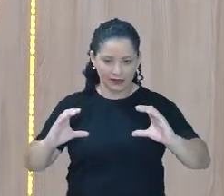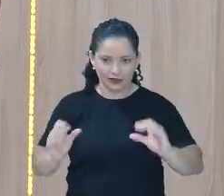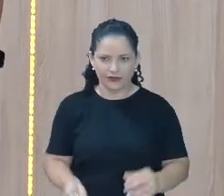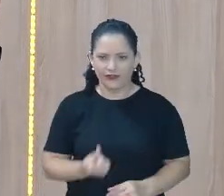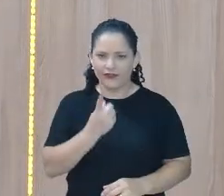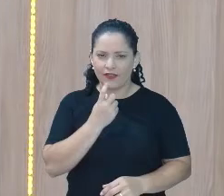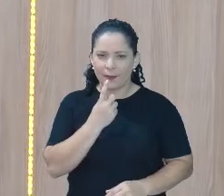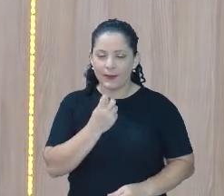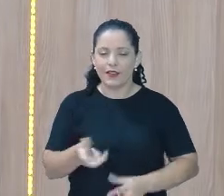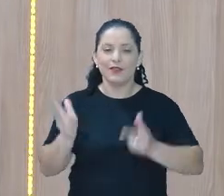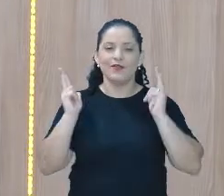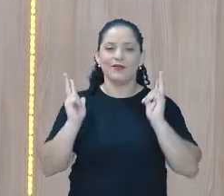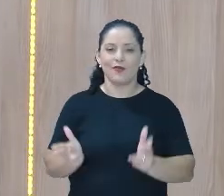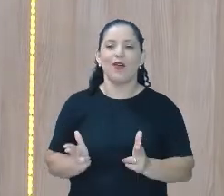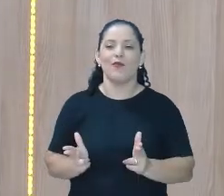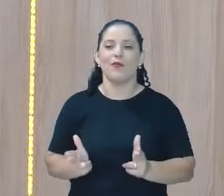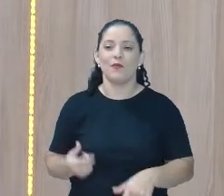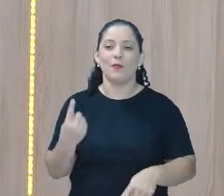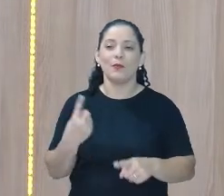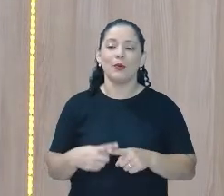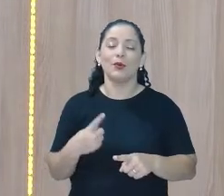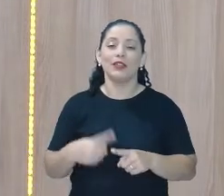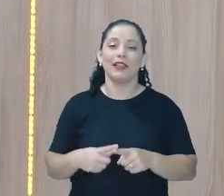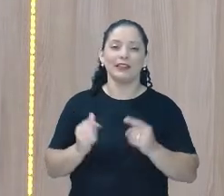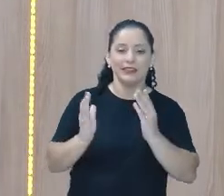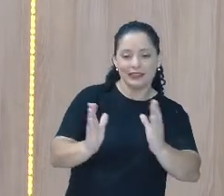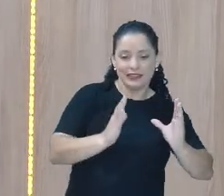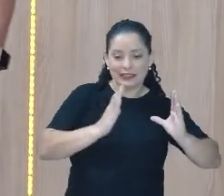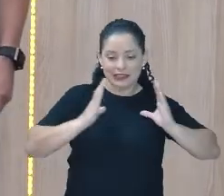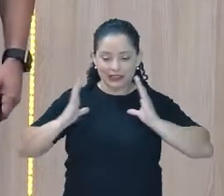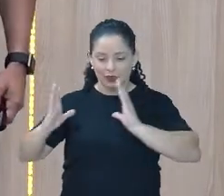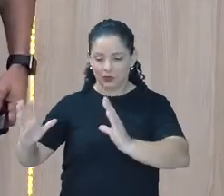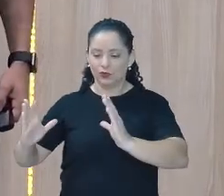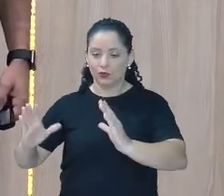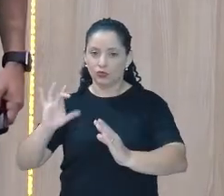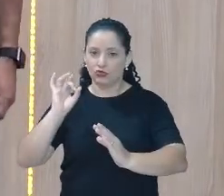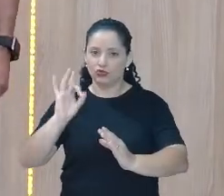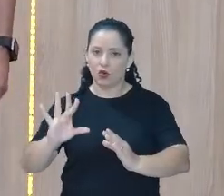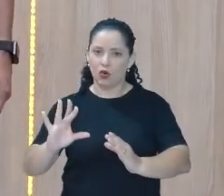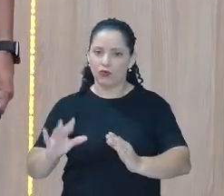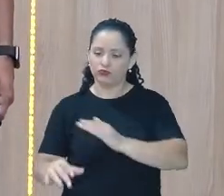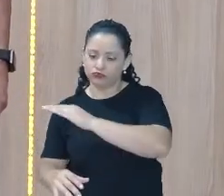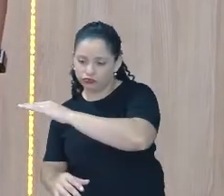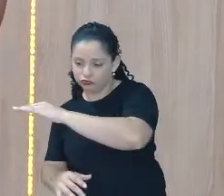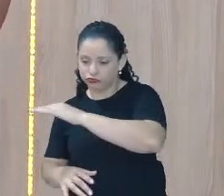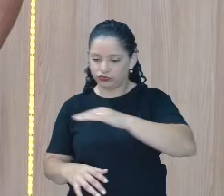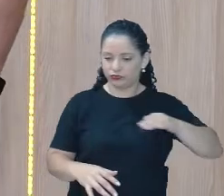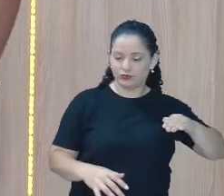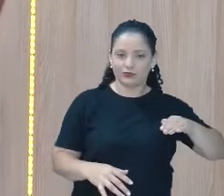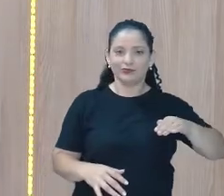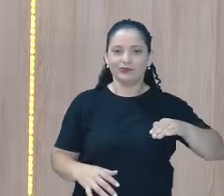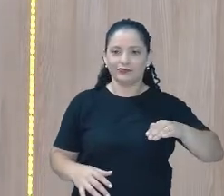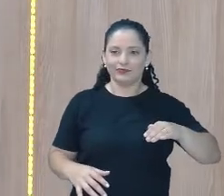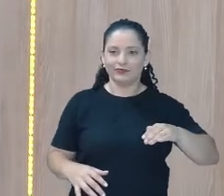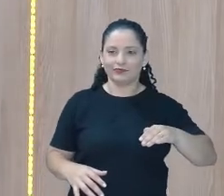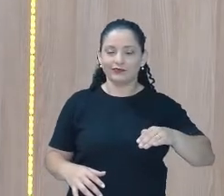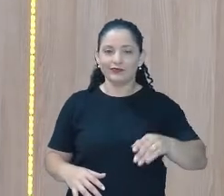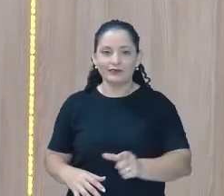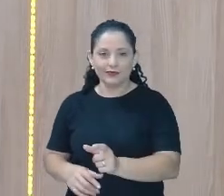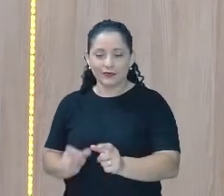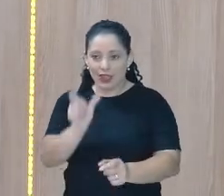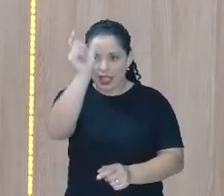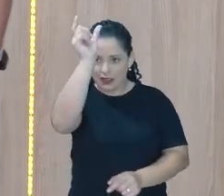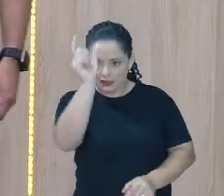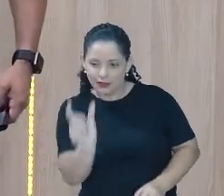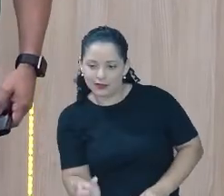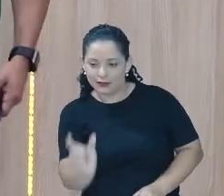exatamente igual? Porque nesse segundo retângulo aqui, eu só fiz um traço na horizontal. A parte que está